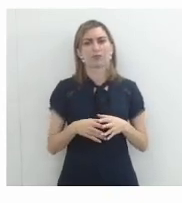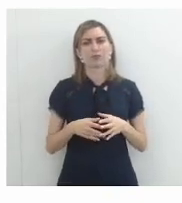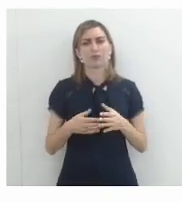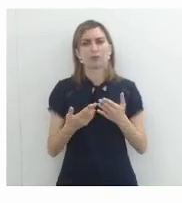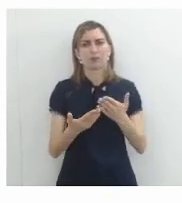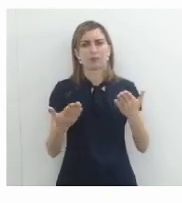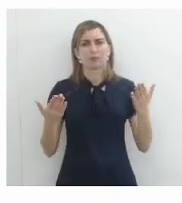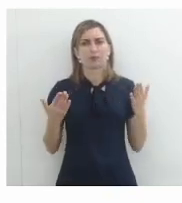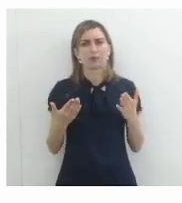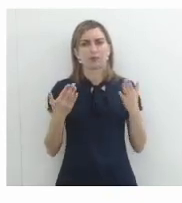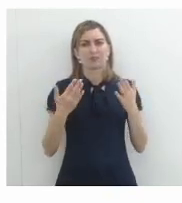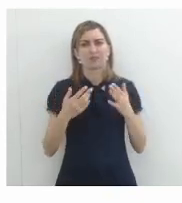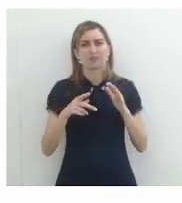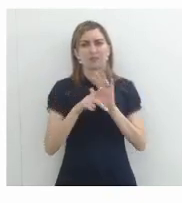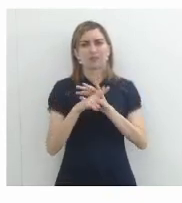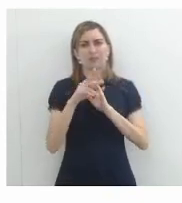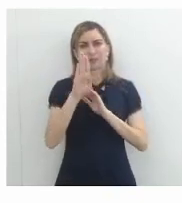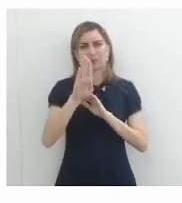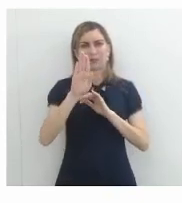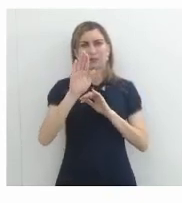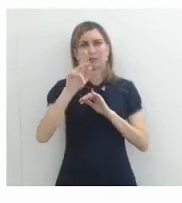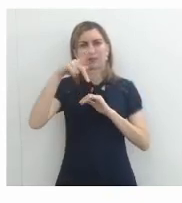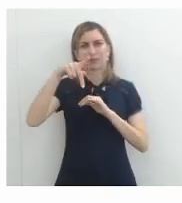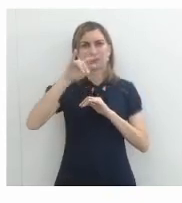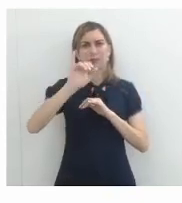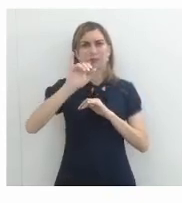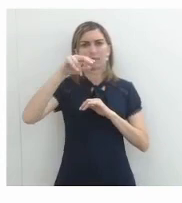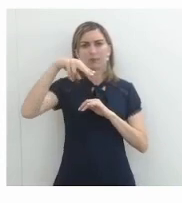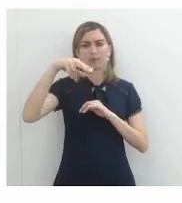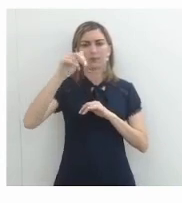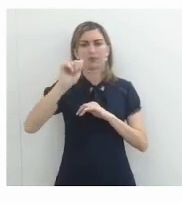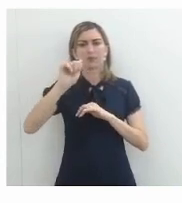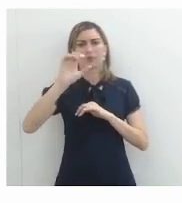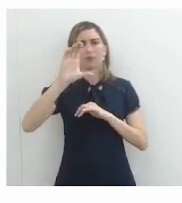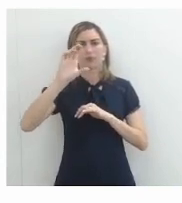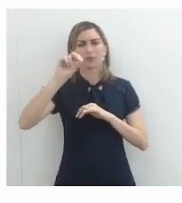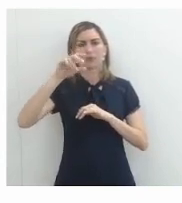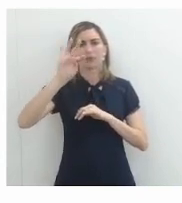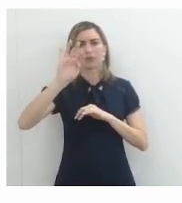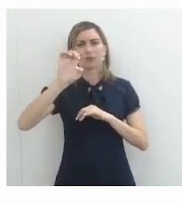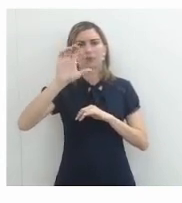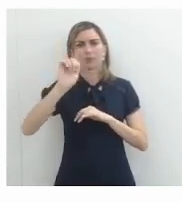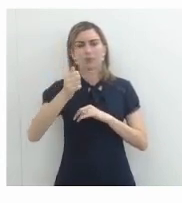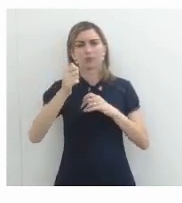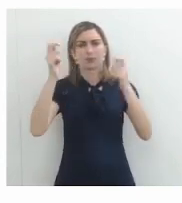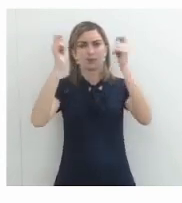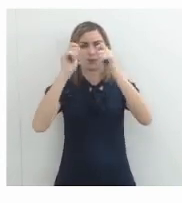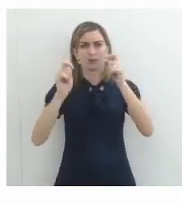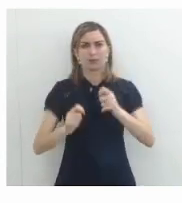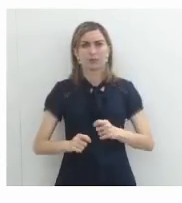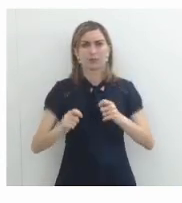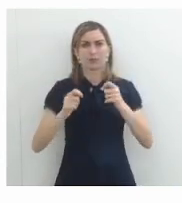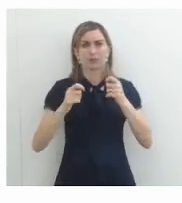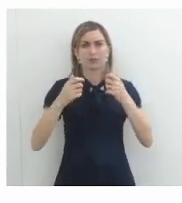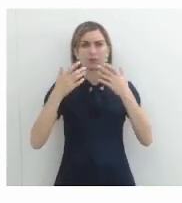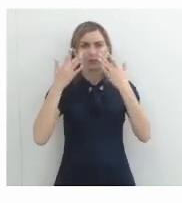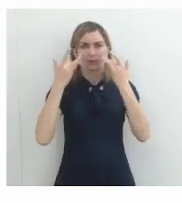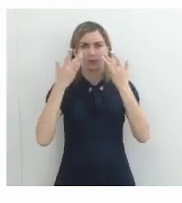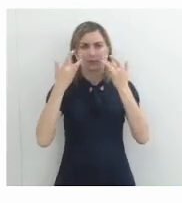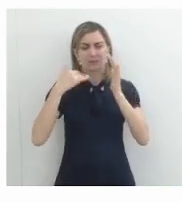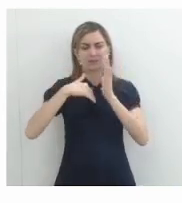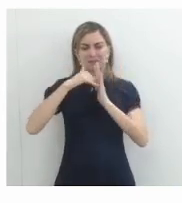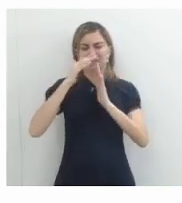A Pinacoteca. O que é a Pinacoteca? Pinacoteca é uma galeria ou museu de pintura. É um